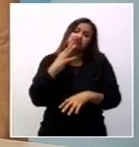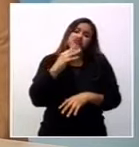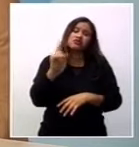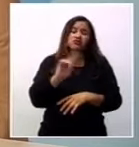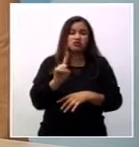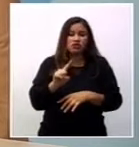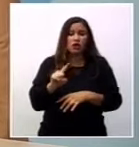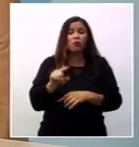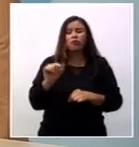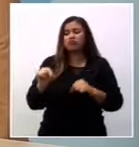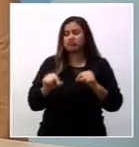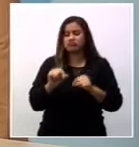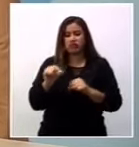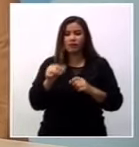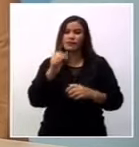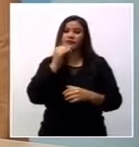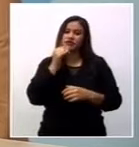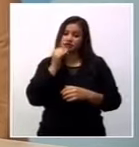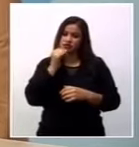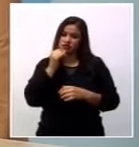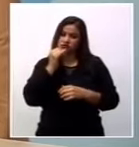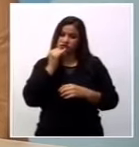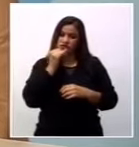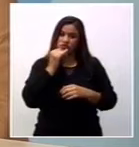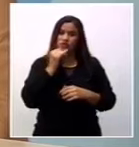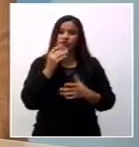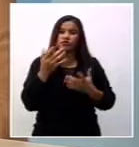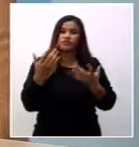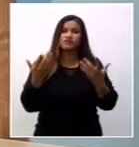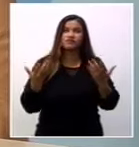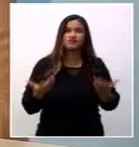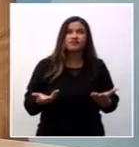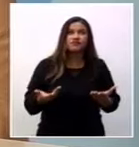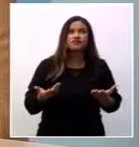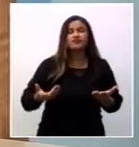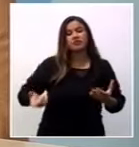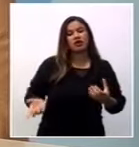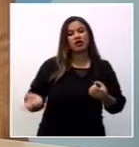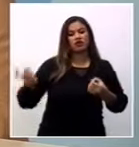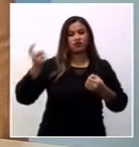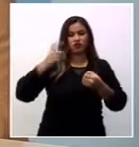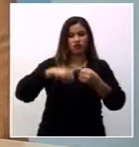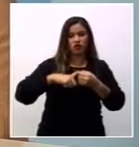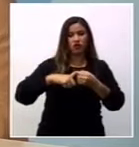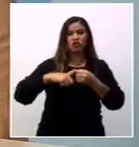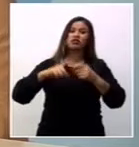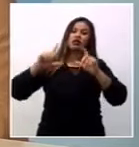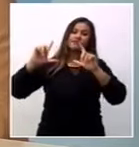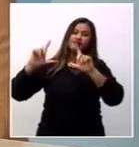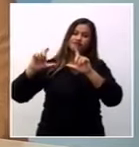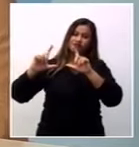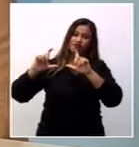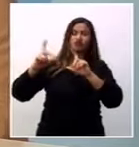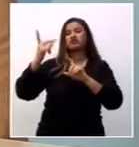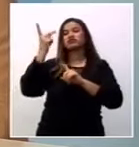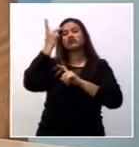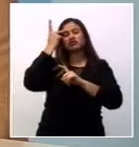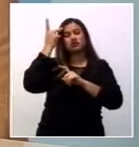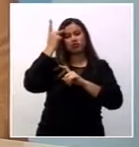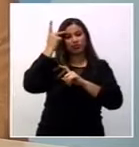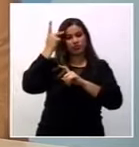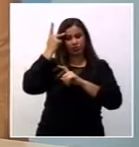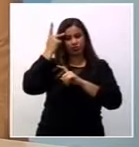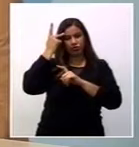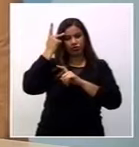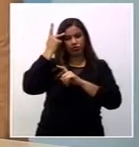Então, quando a gente está falando em desastres, a gente, por exemplo, quando a gente volta para a imagem de São Paulo, né,